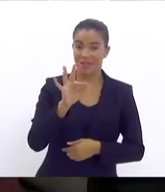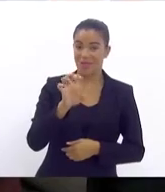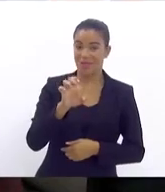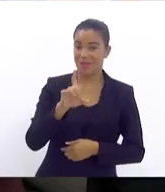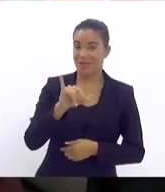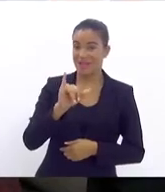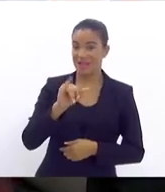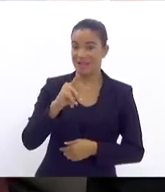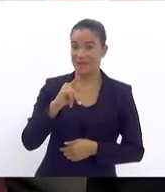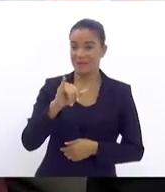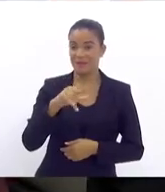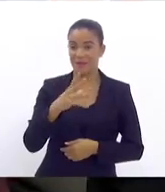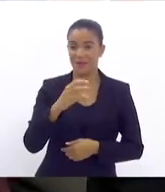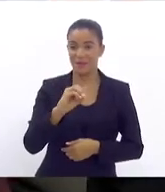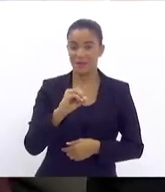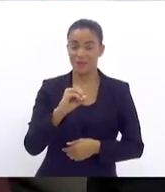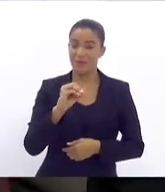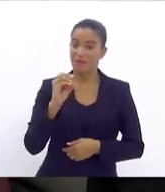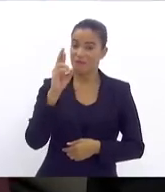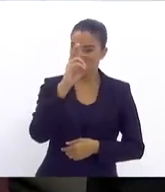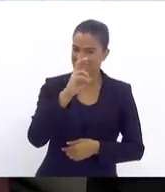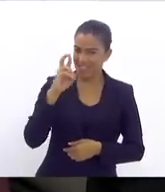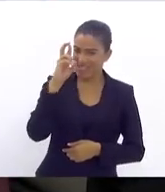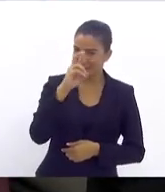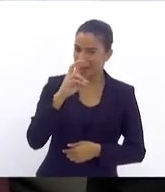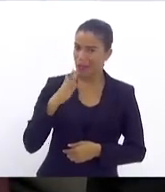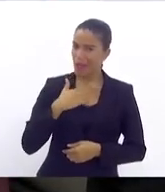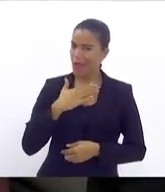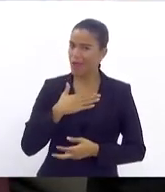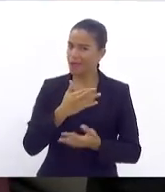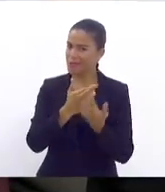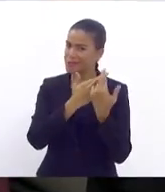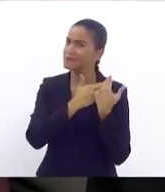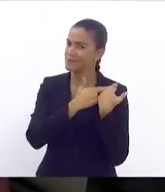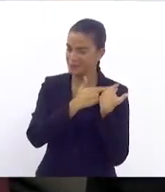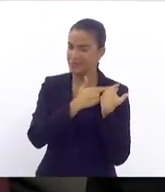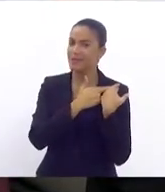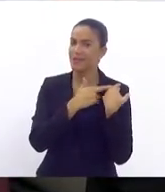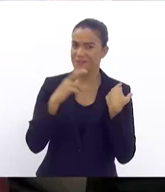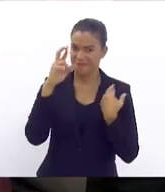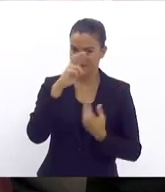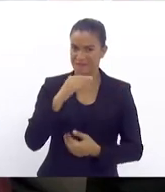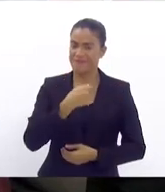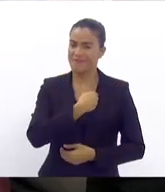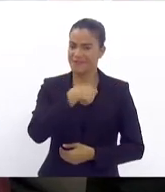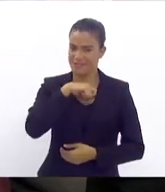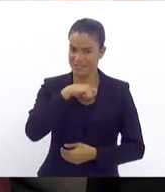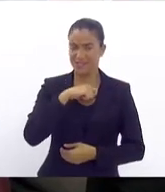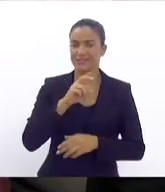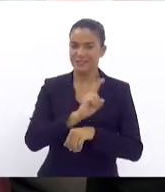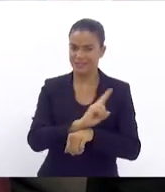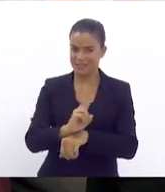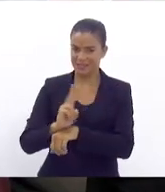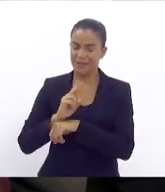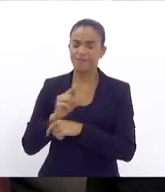Mink na discussão. Fiscalização é o nosso papel, né? Como é para fiscalizar, então meu parecer é pela